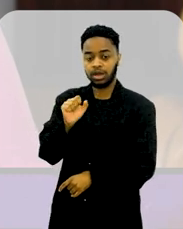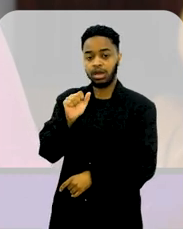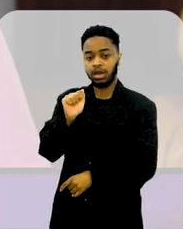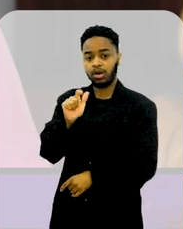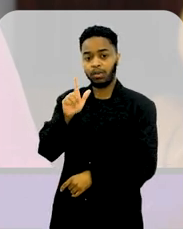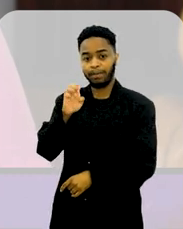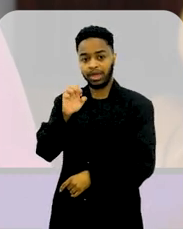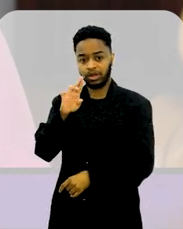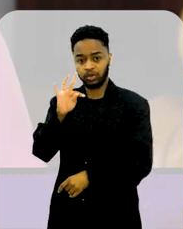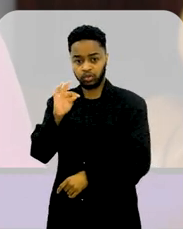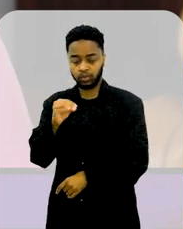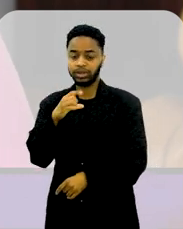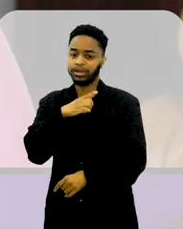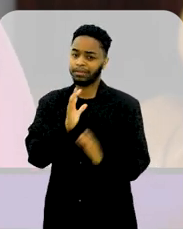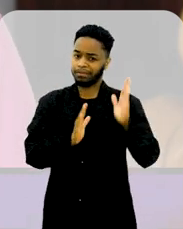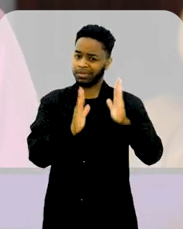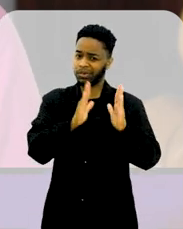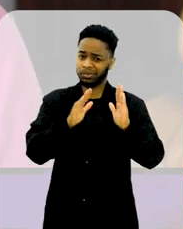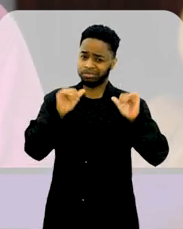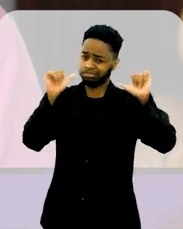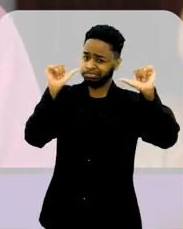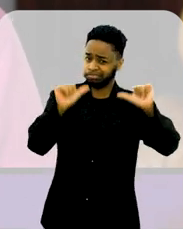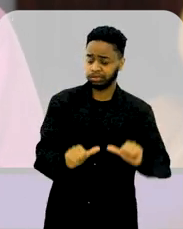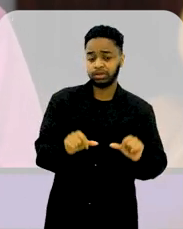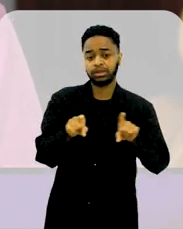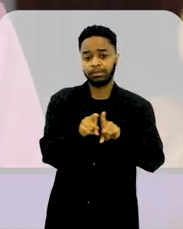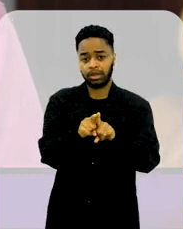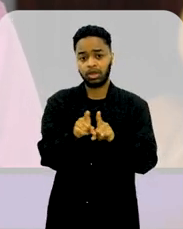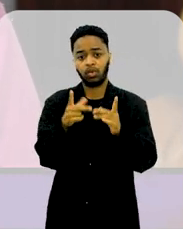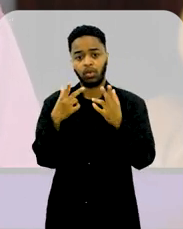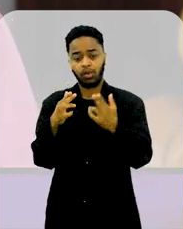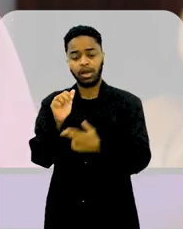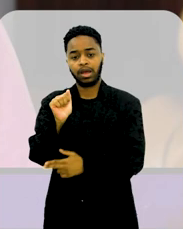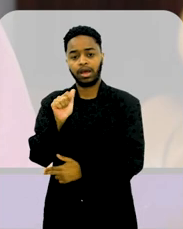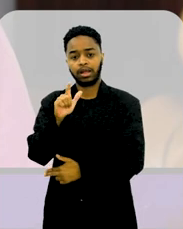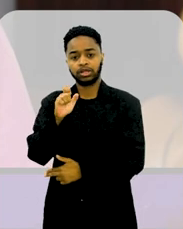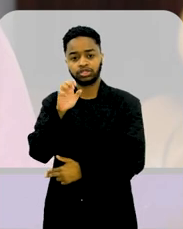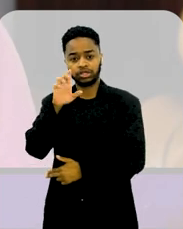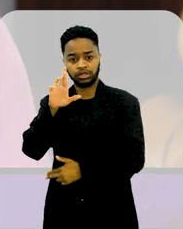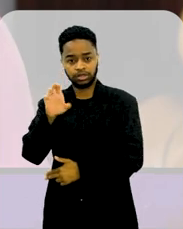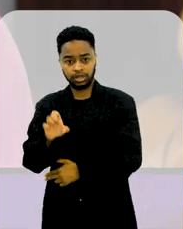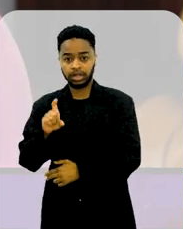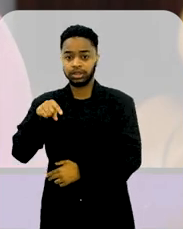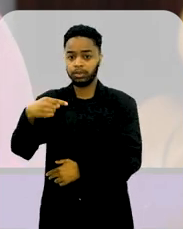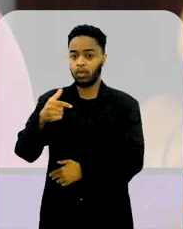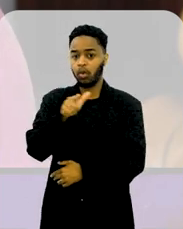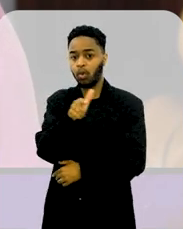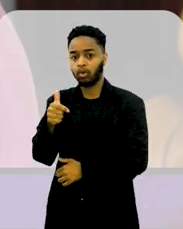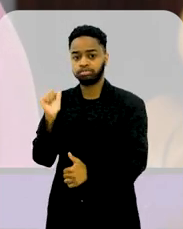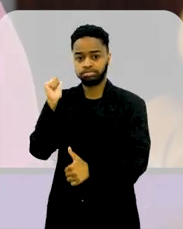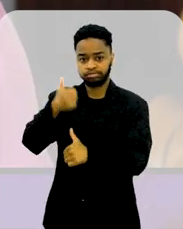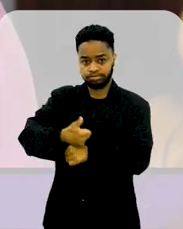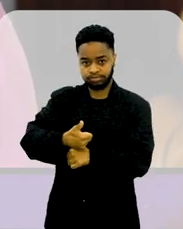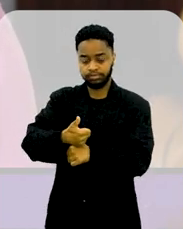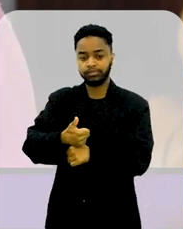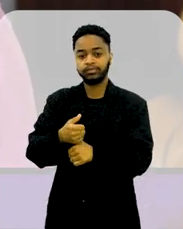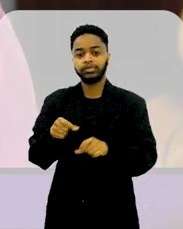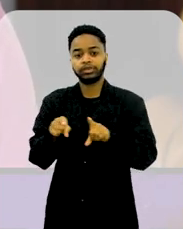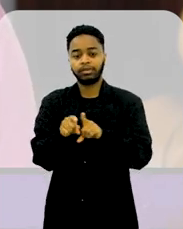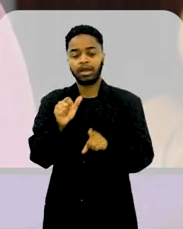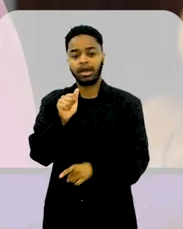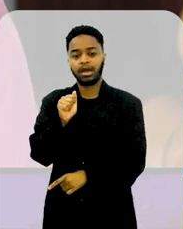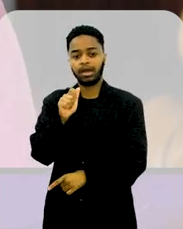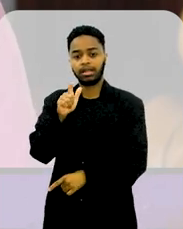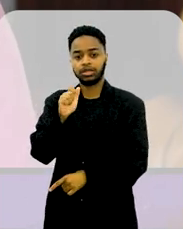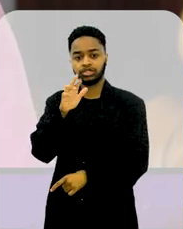pegaram um clube muito mal assim como pegou o Alexandre Campelo no qual o salgado o sucedeu Dr Alexandre